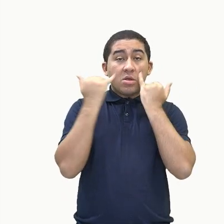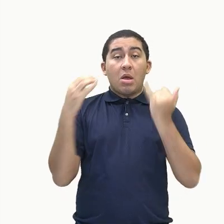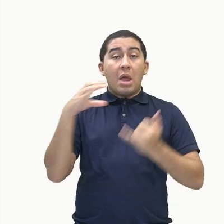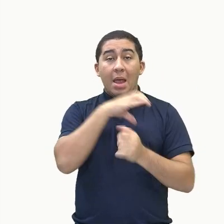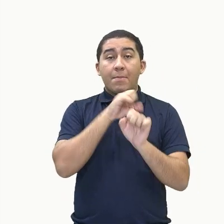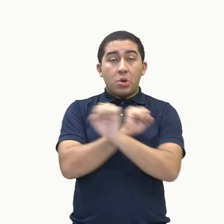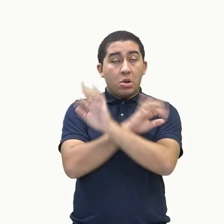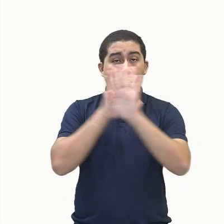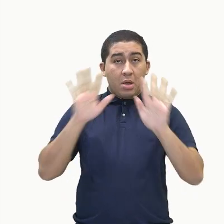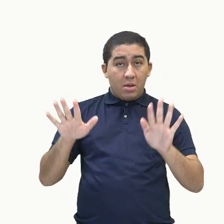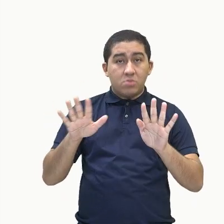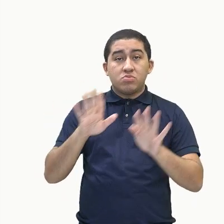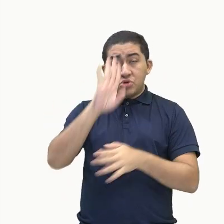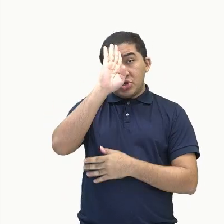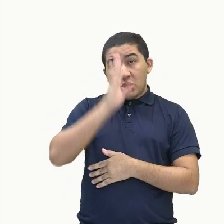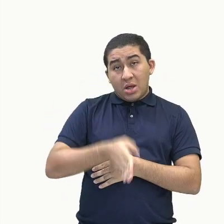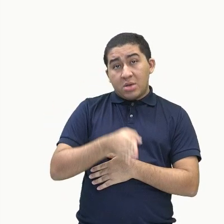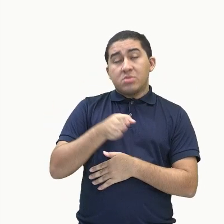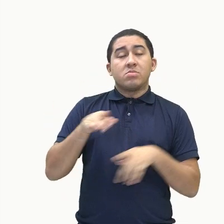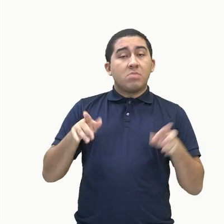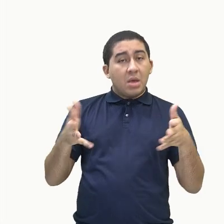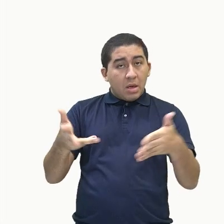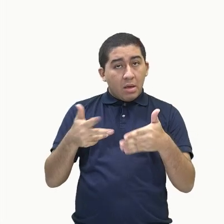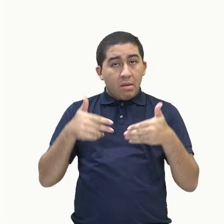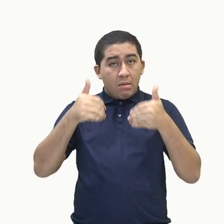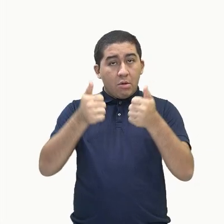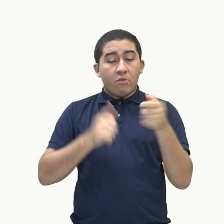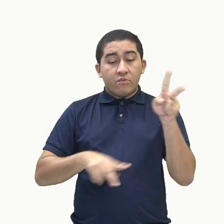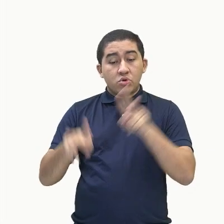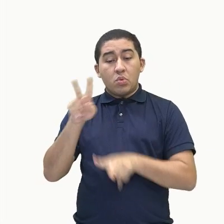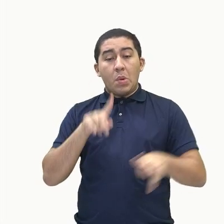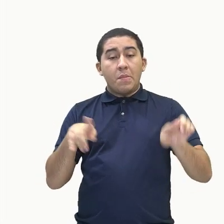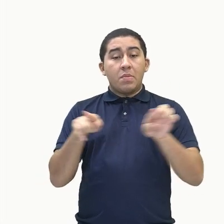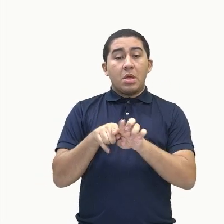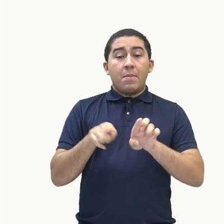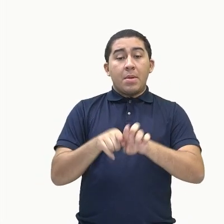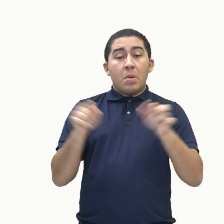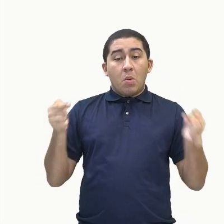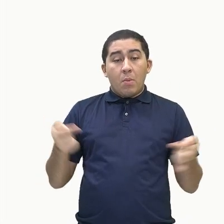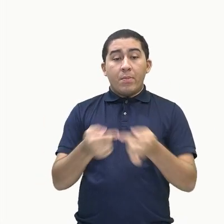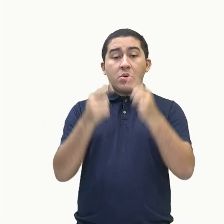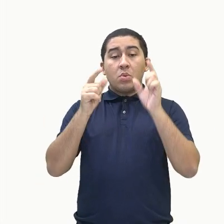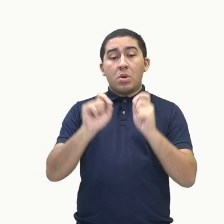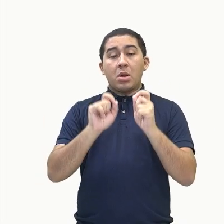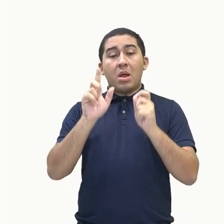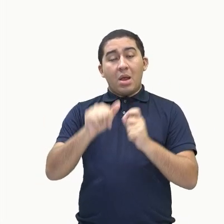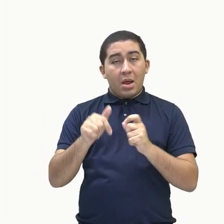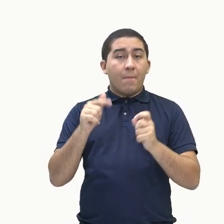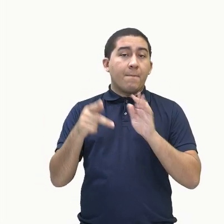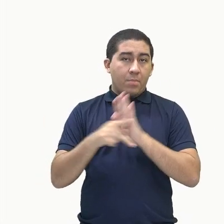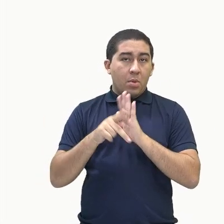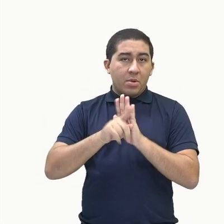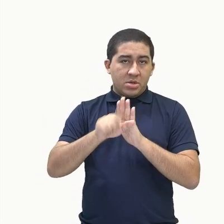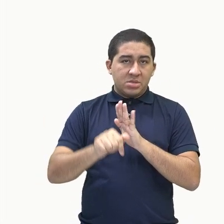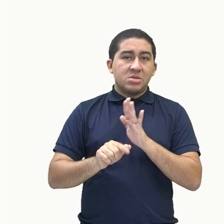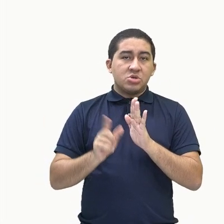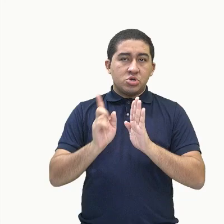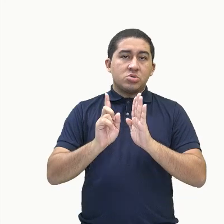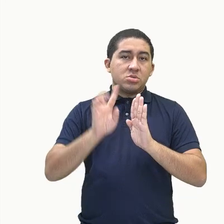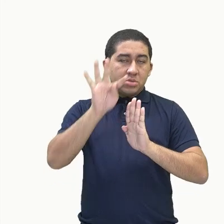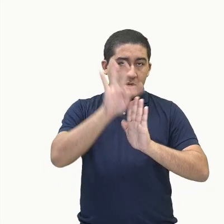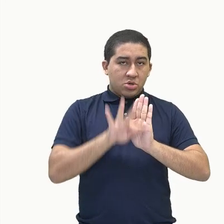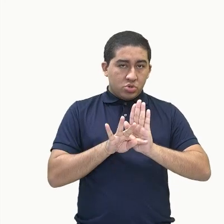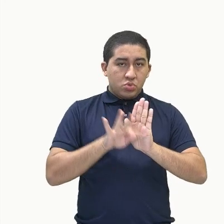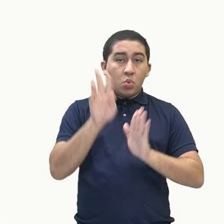clara, rápida, eficiente e visual, constituindo assim o infográfico. Ele é